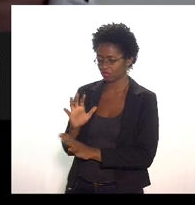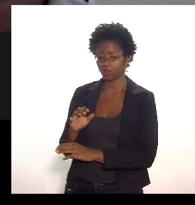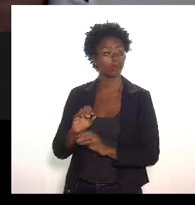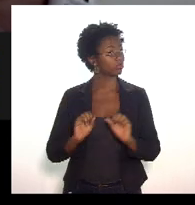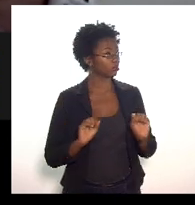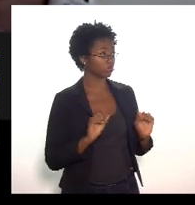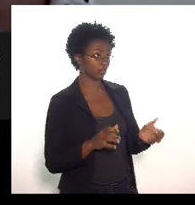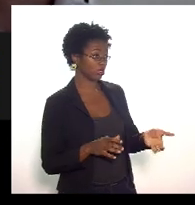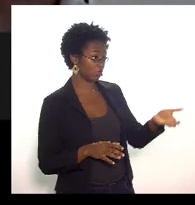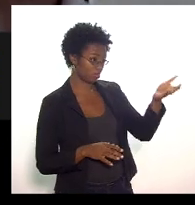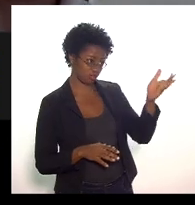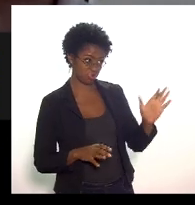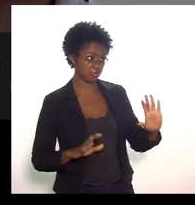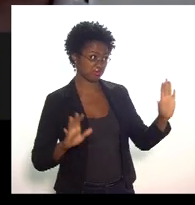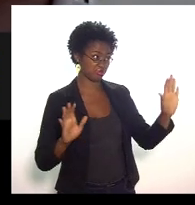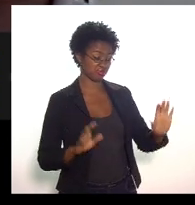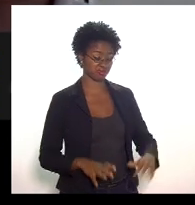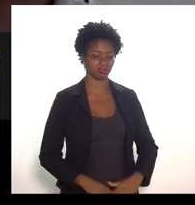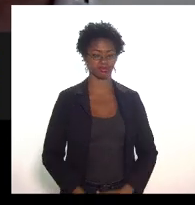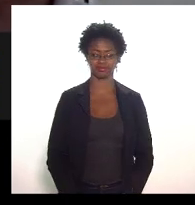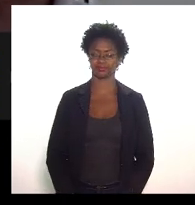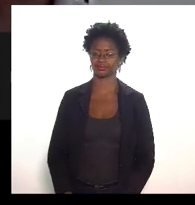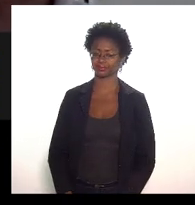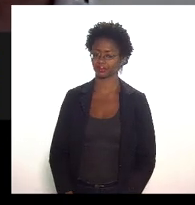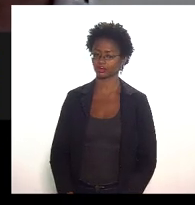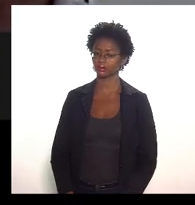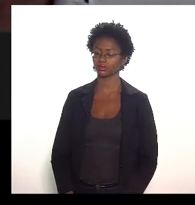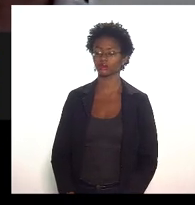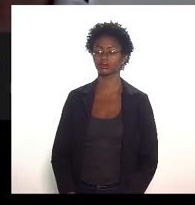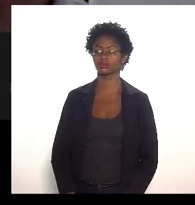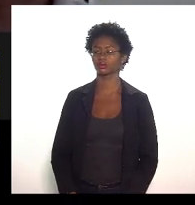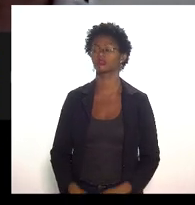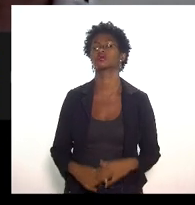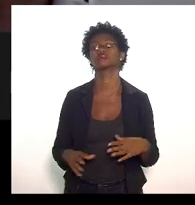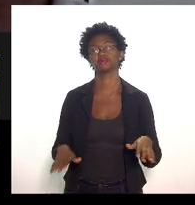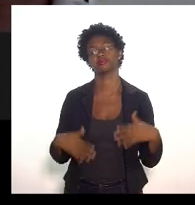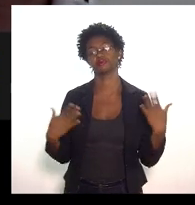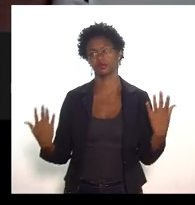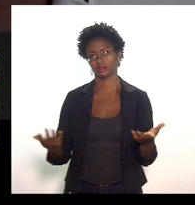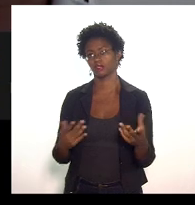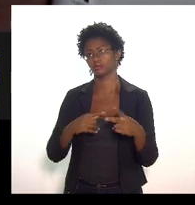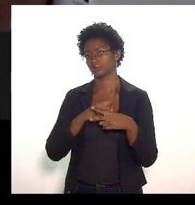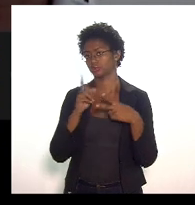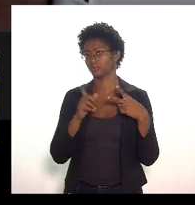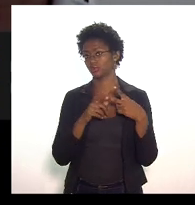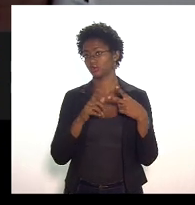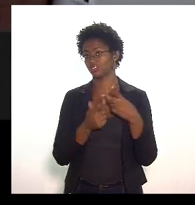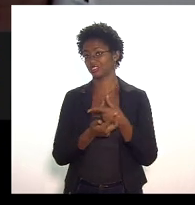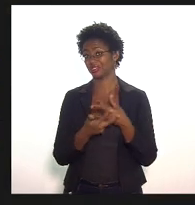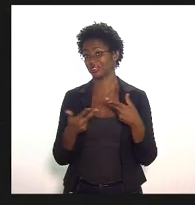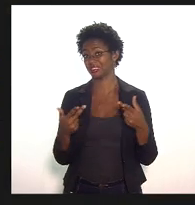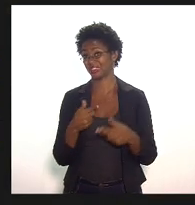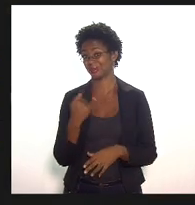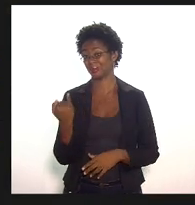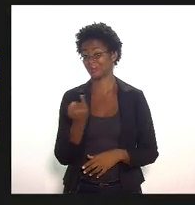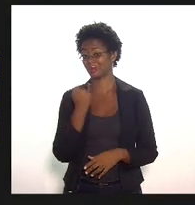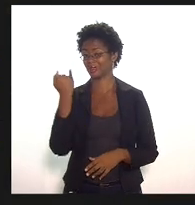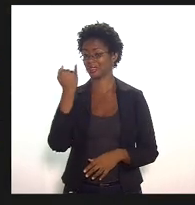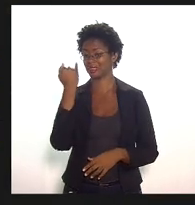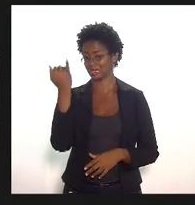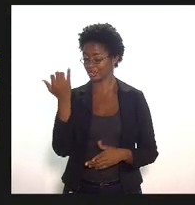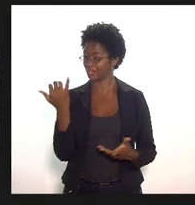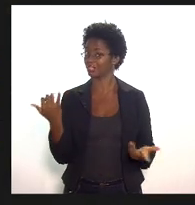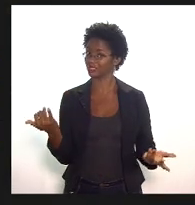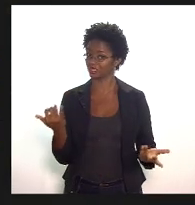Pode tocar, Zé. Então, esse é um outro ponto, talvez seja o ponto aí